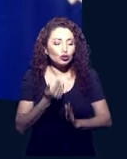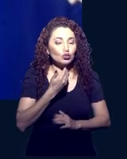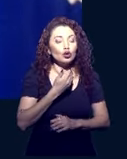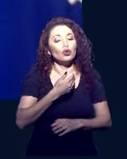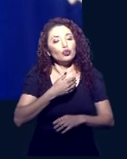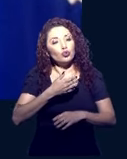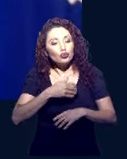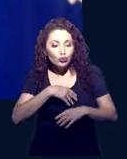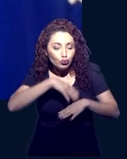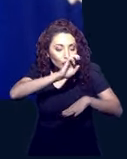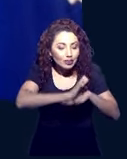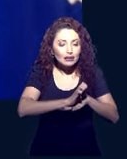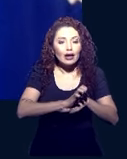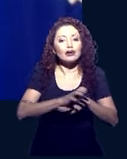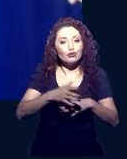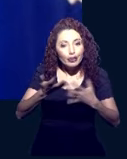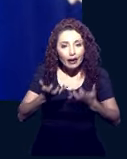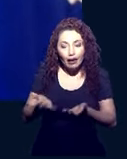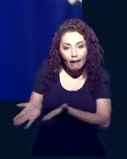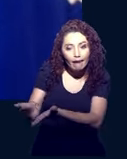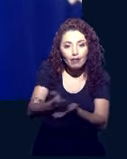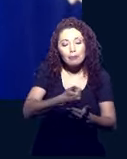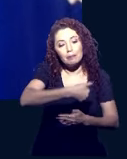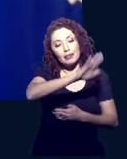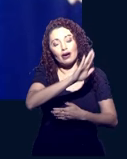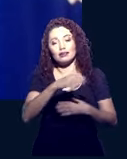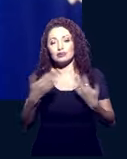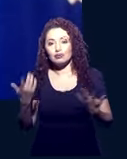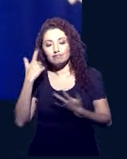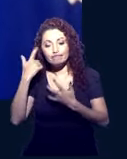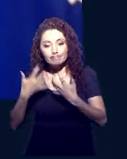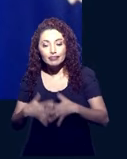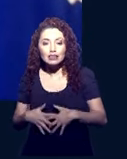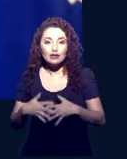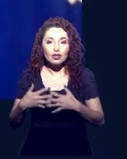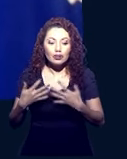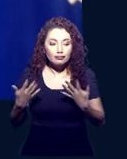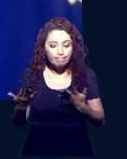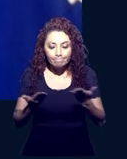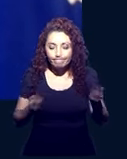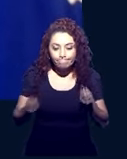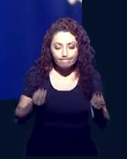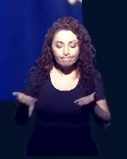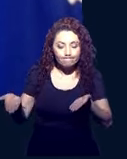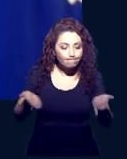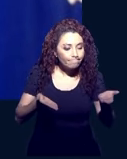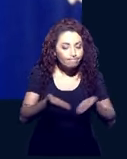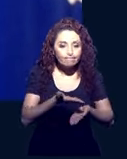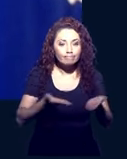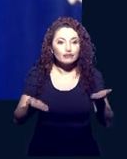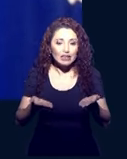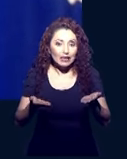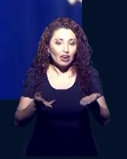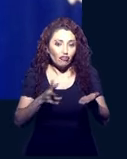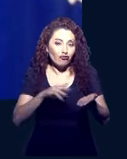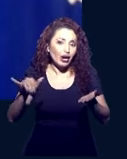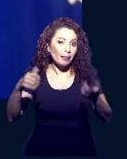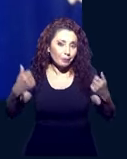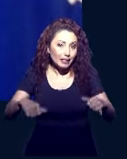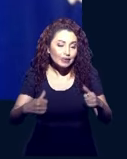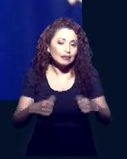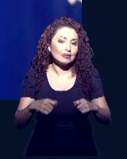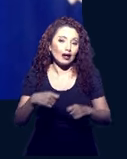modernizar simplificar a partir de lógicas que podem no primeiro momento ensejar algum tipo de percepção de que algum sacrifício a um ente